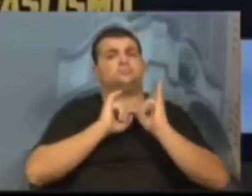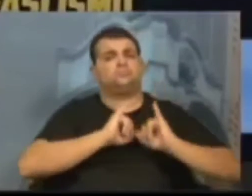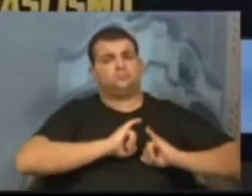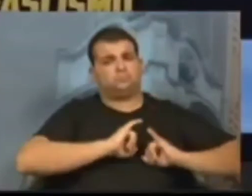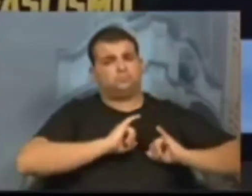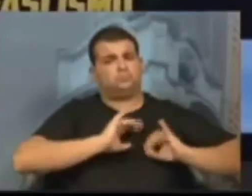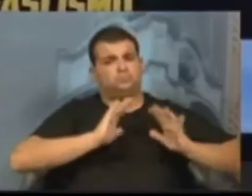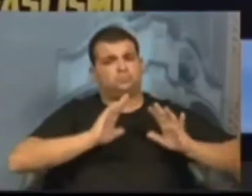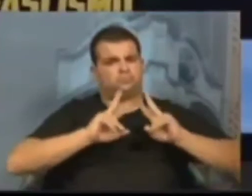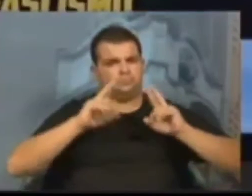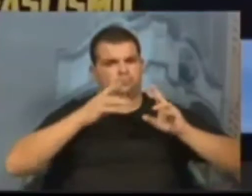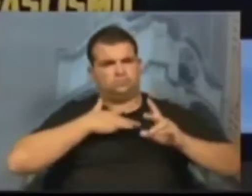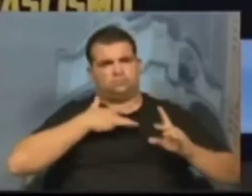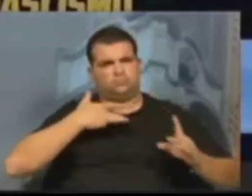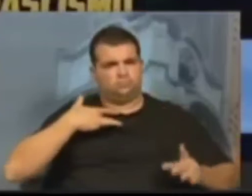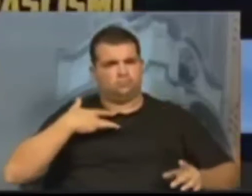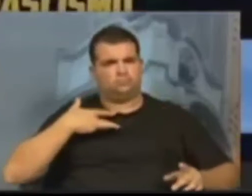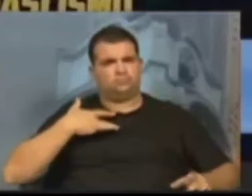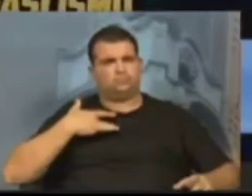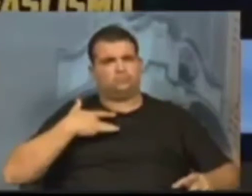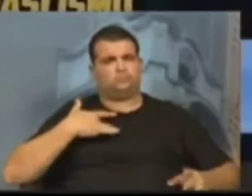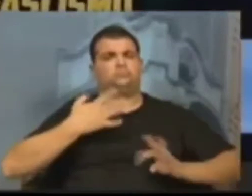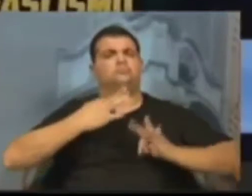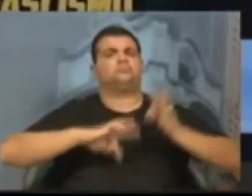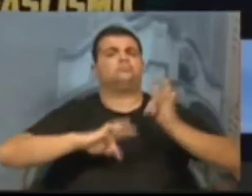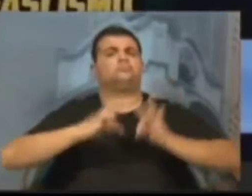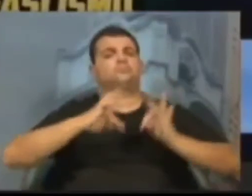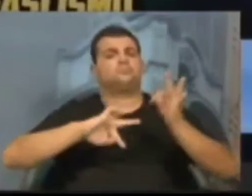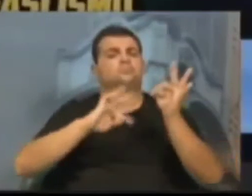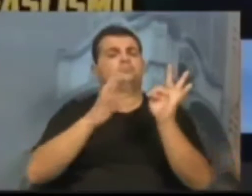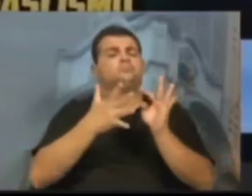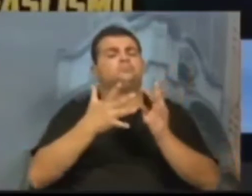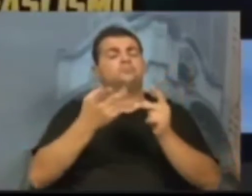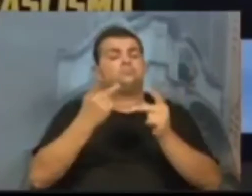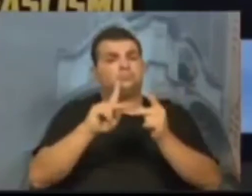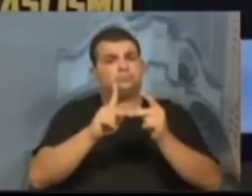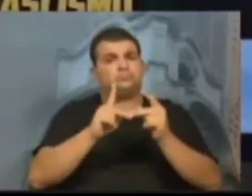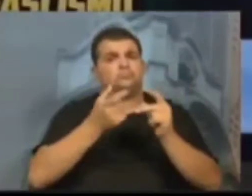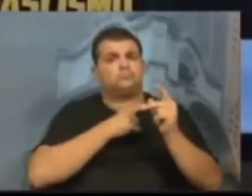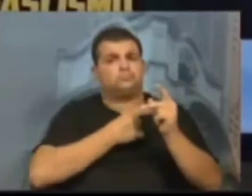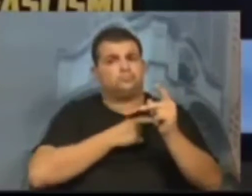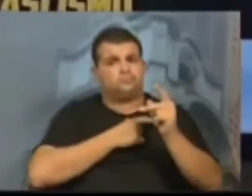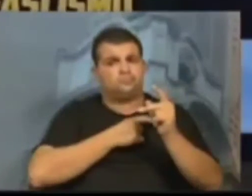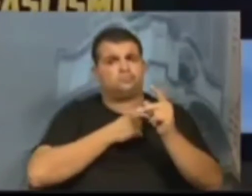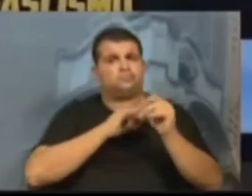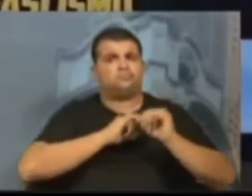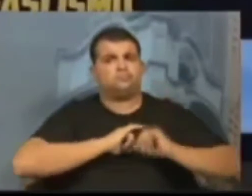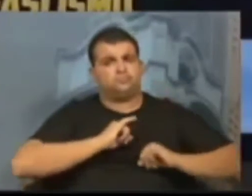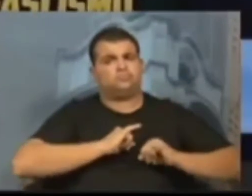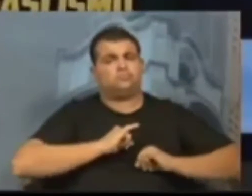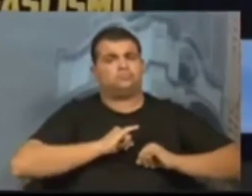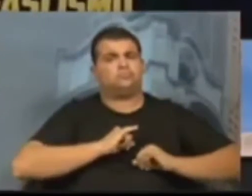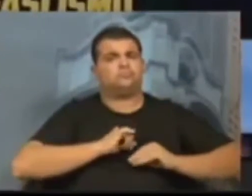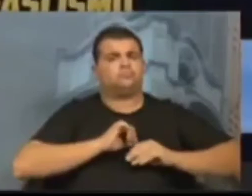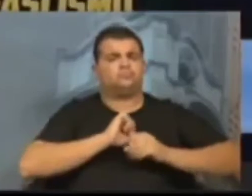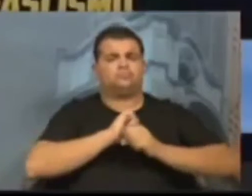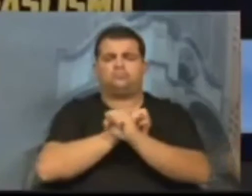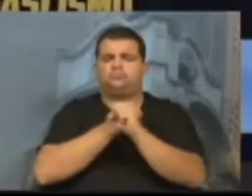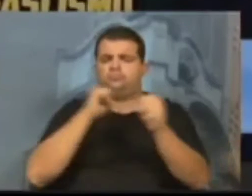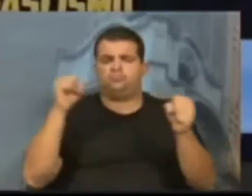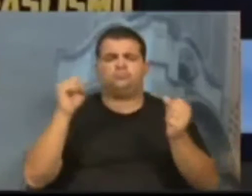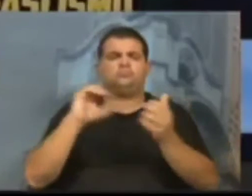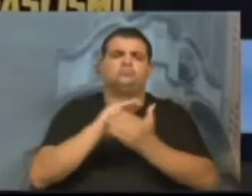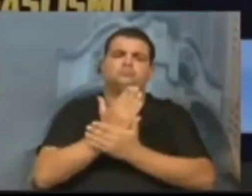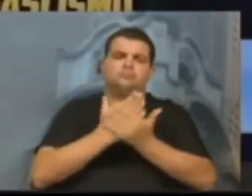pelas questões de saúde, pelos tratamentos às quais são submetidas, que causam imenso